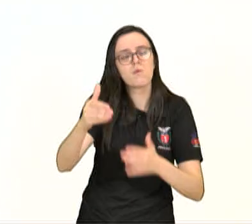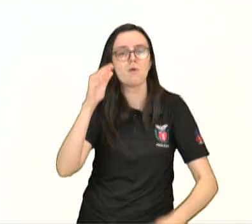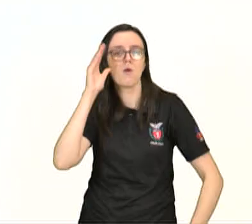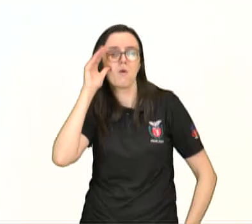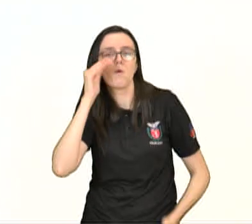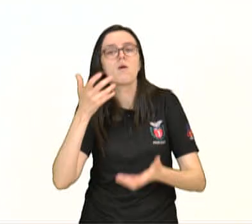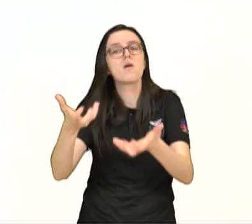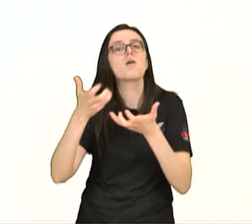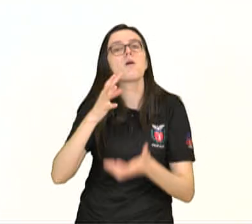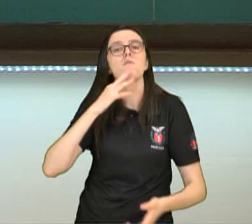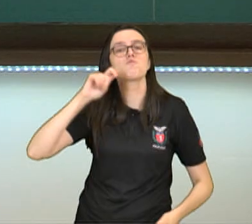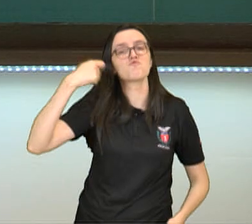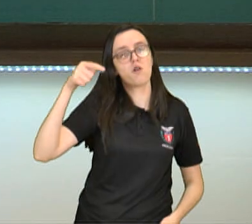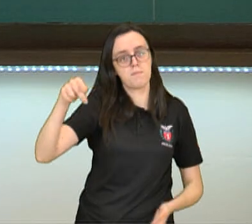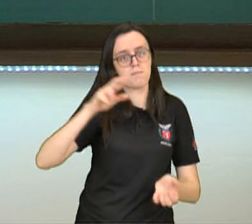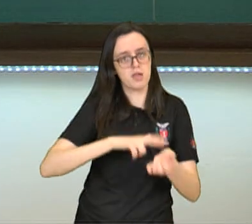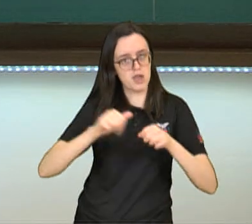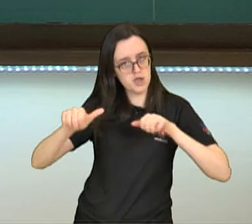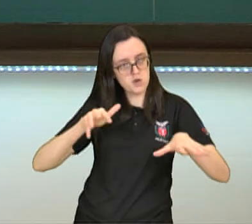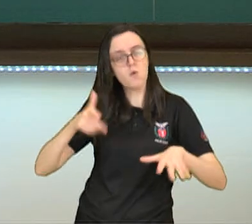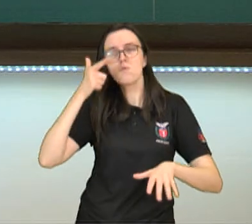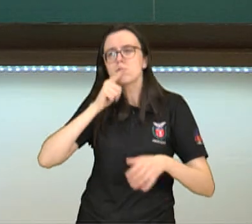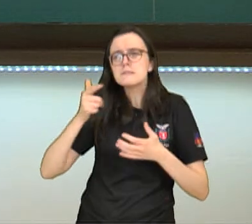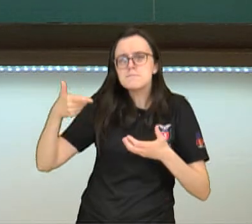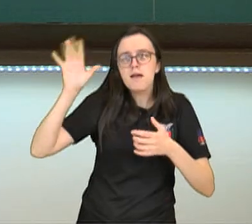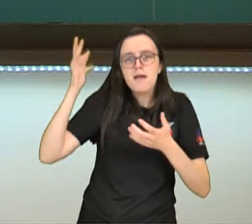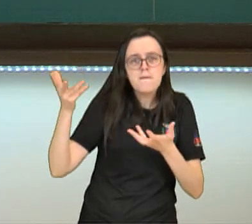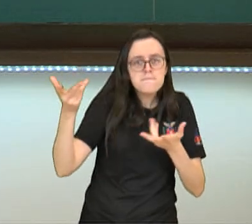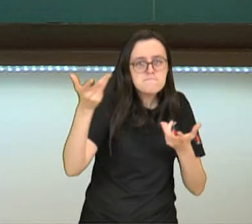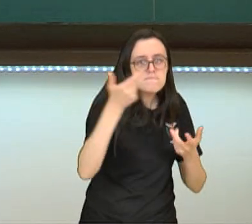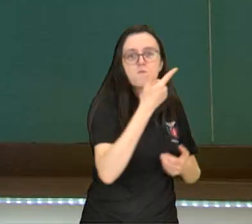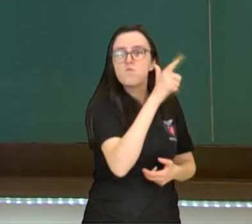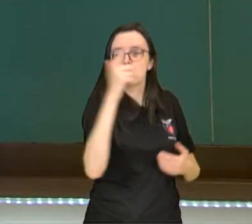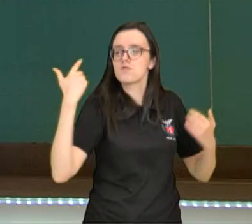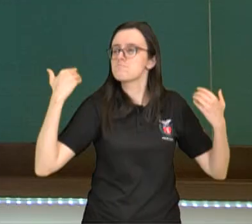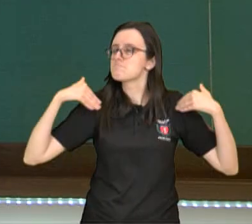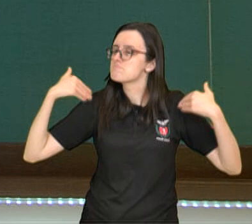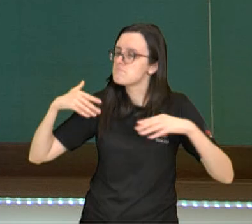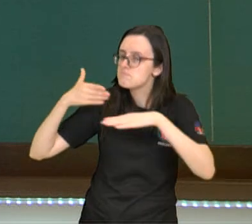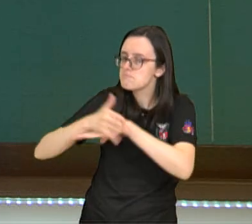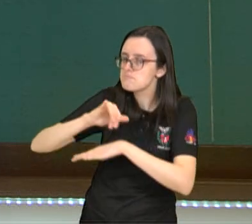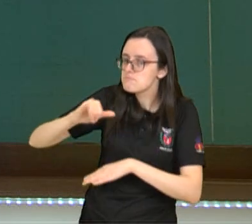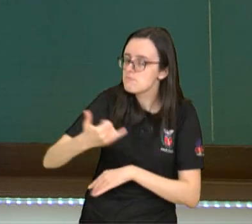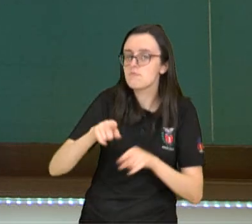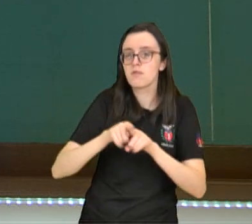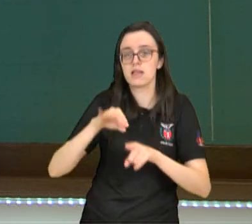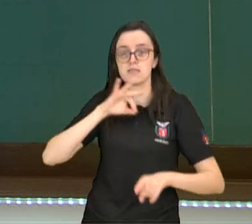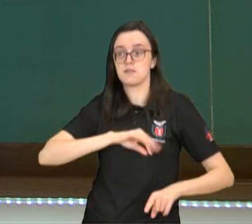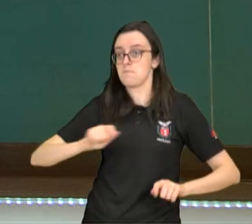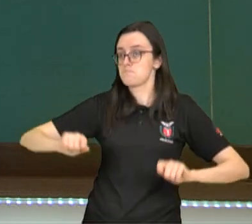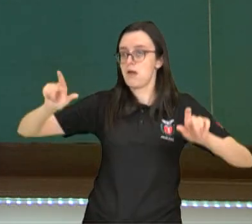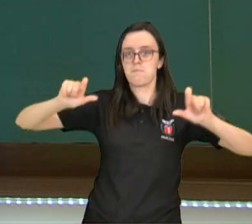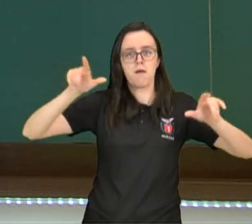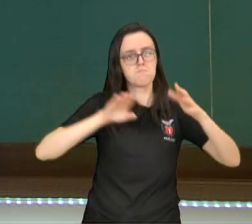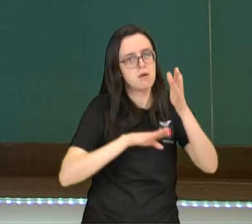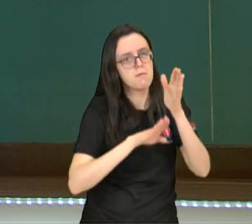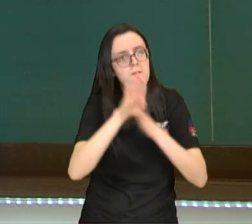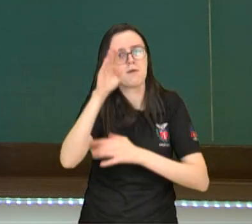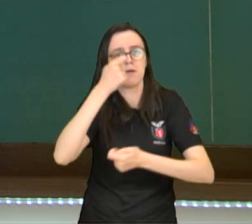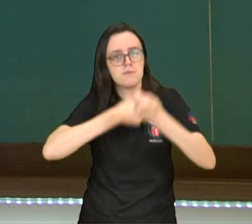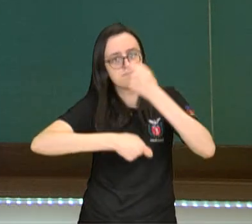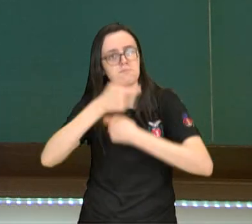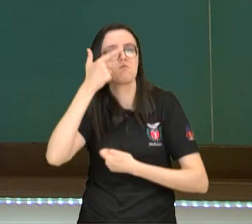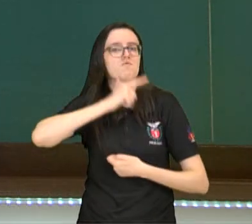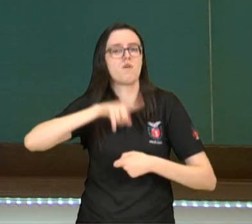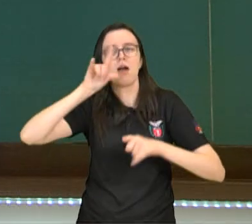curiosas, querer conhecer esse ritmo, para atrair um turismo, para aumentar até a renda de várias pessoas da ilha através